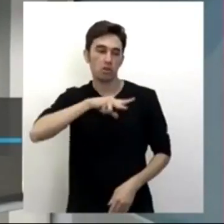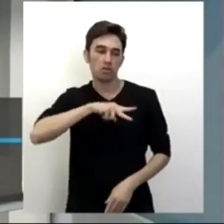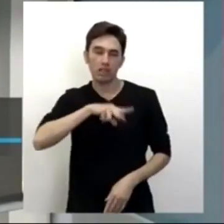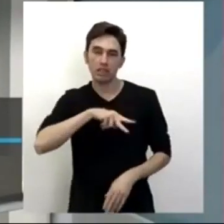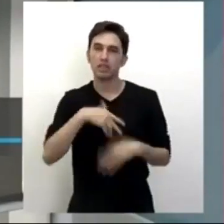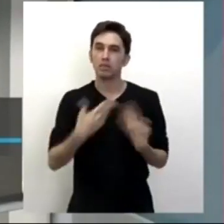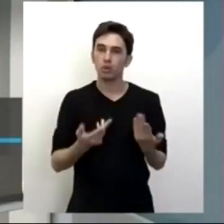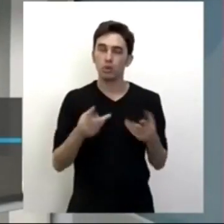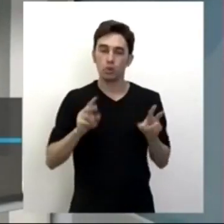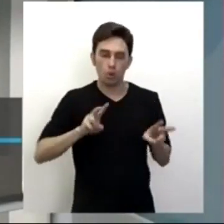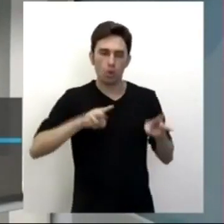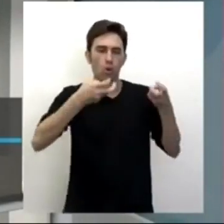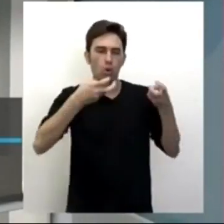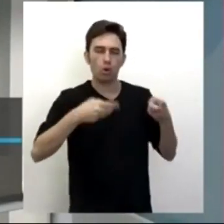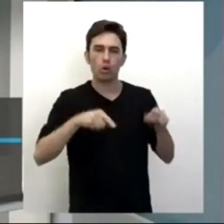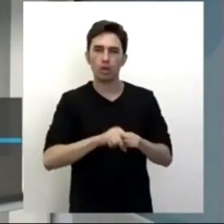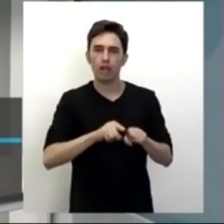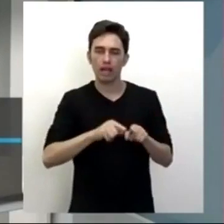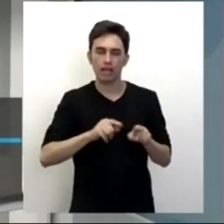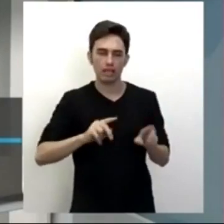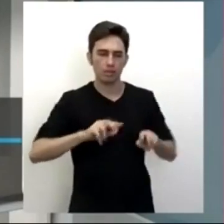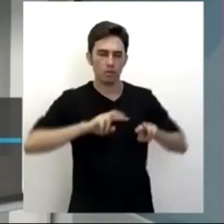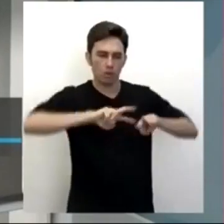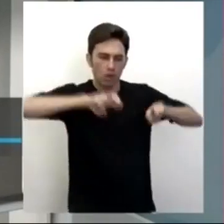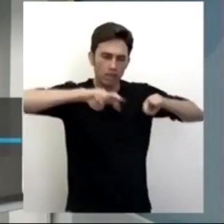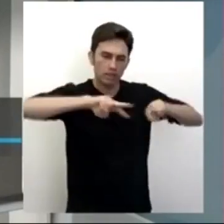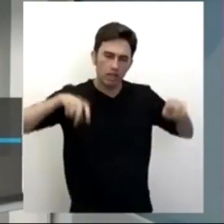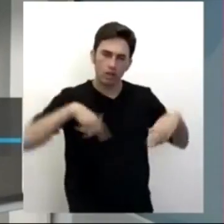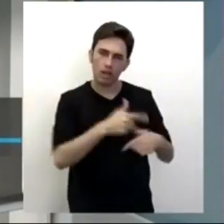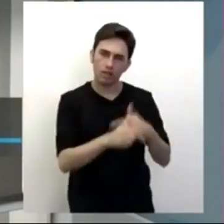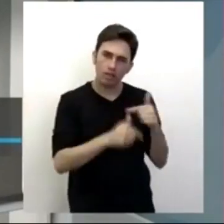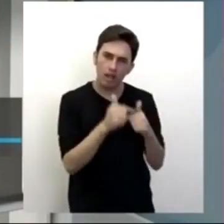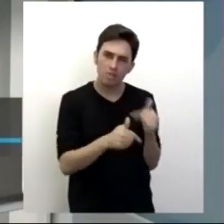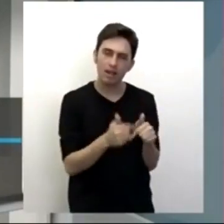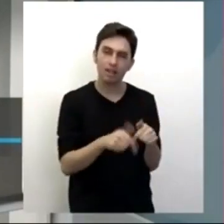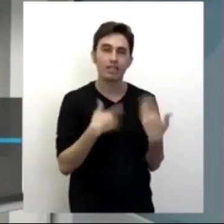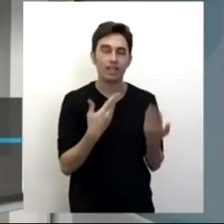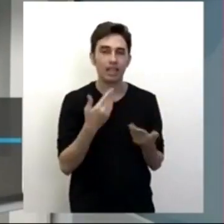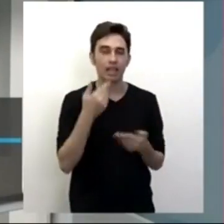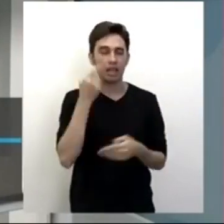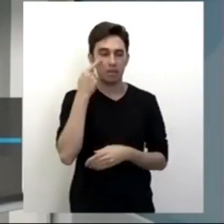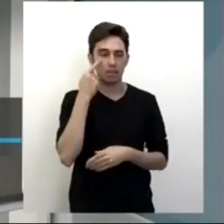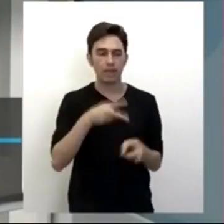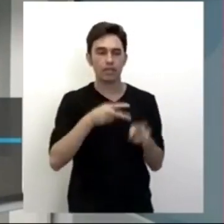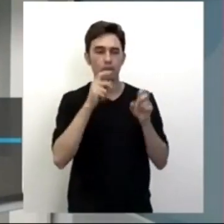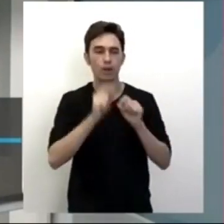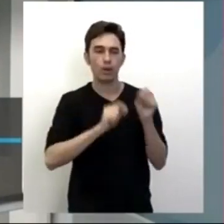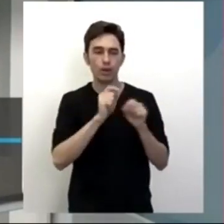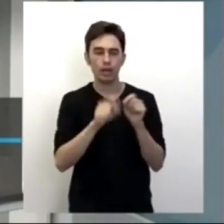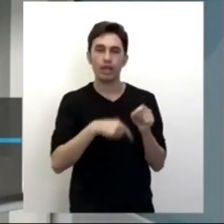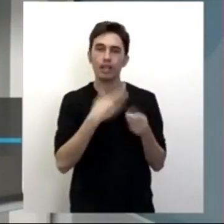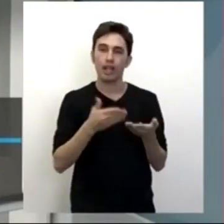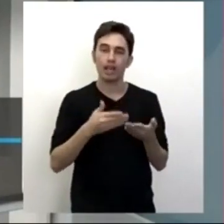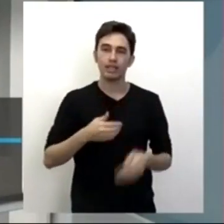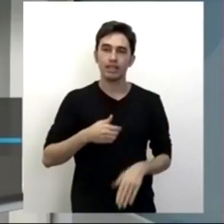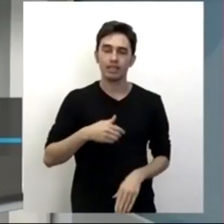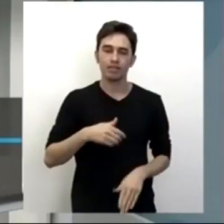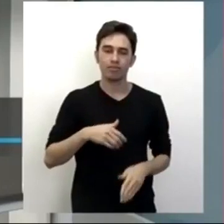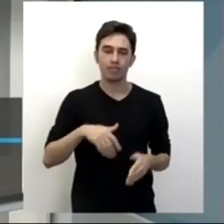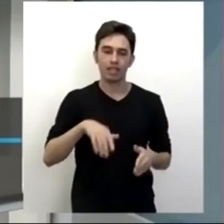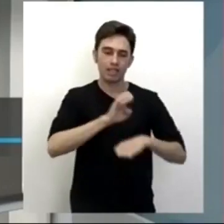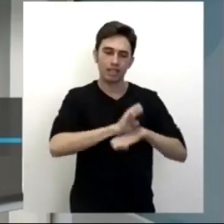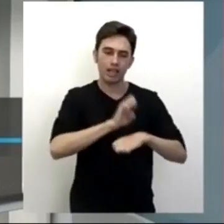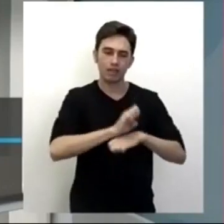lucro, da exploração do trabalho, e analisar que esse estado, né, de bem-estar social, ele